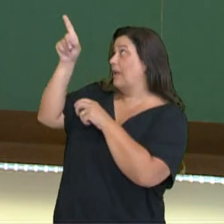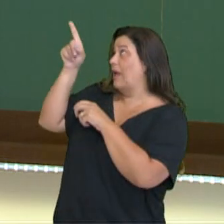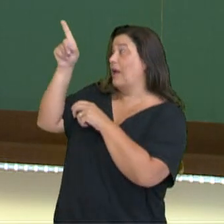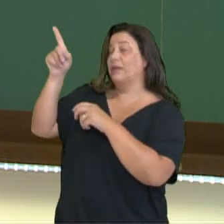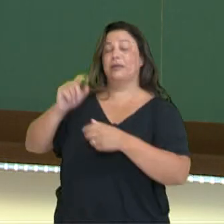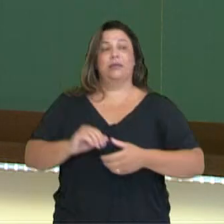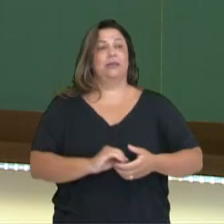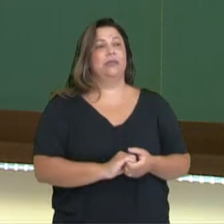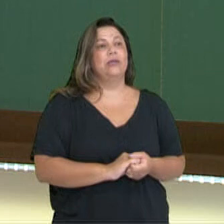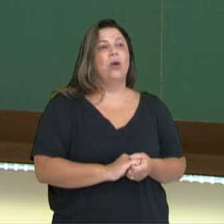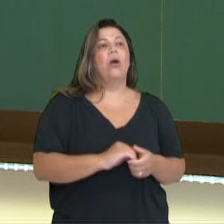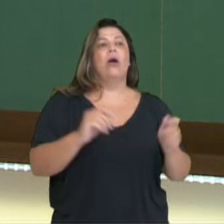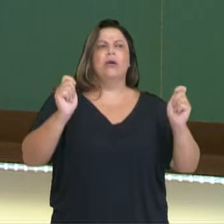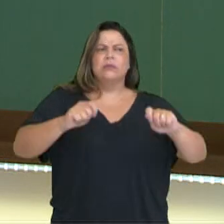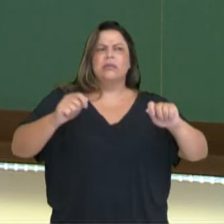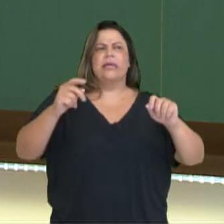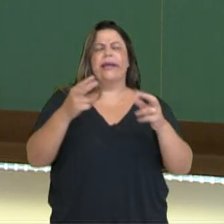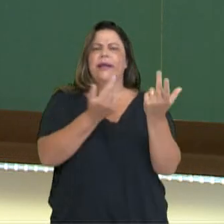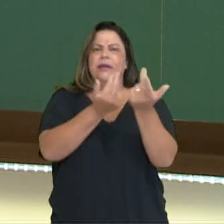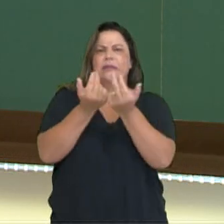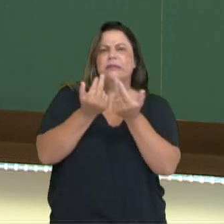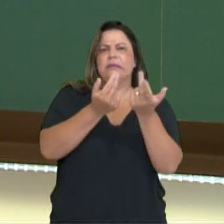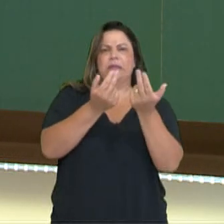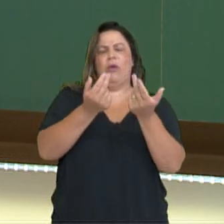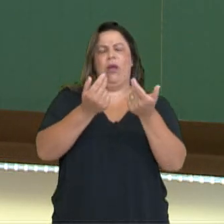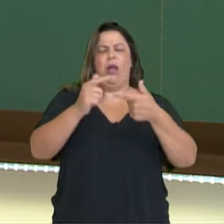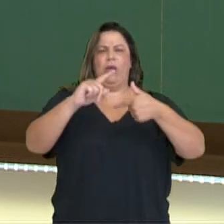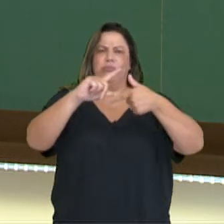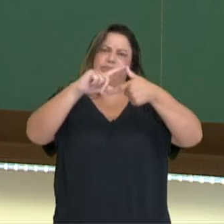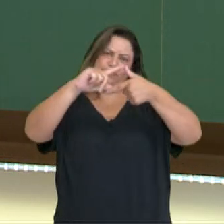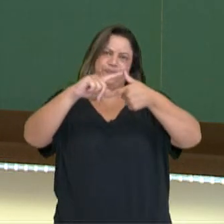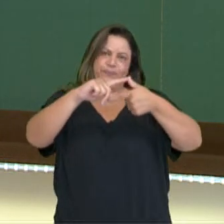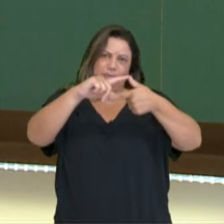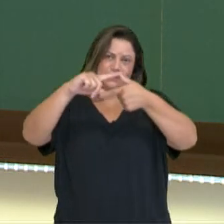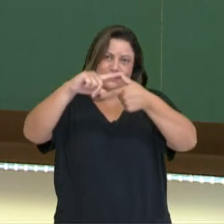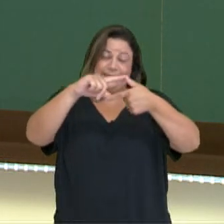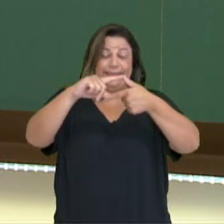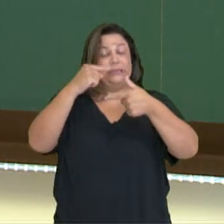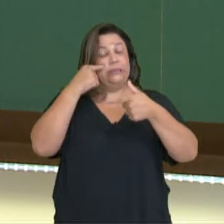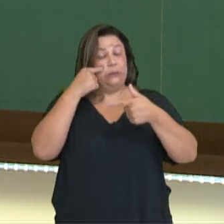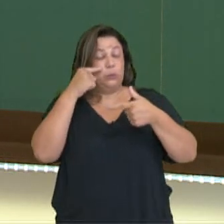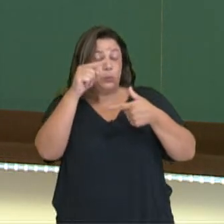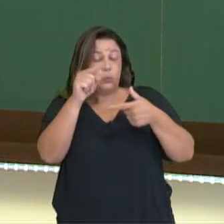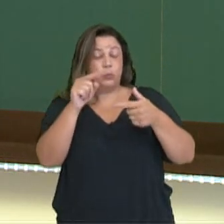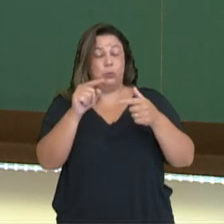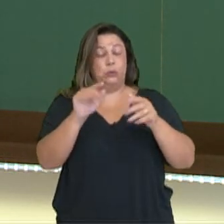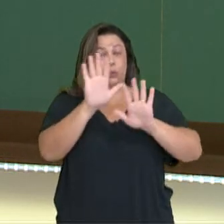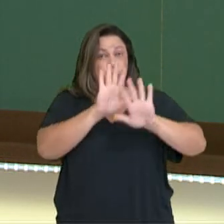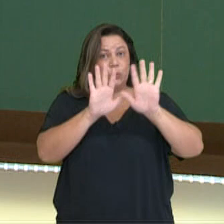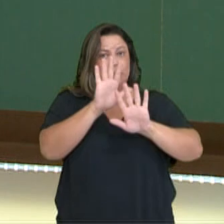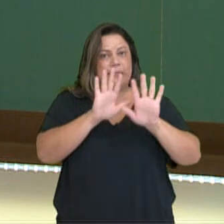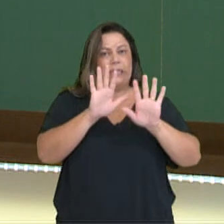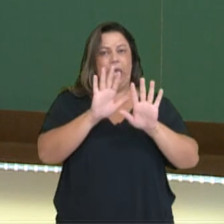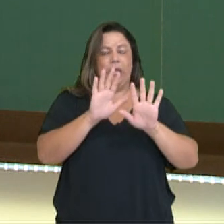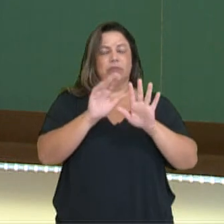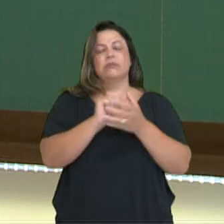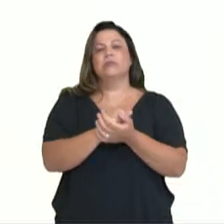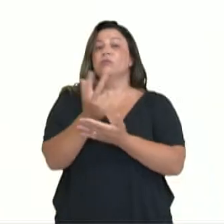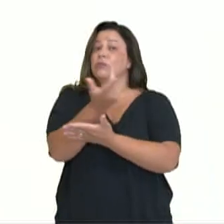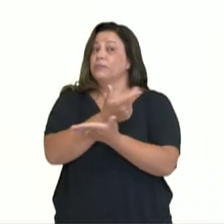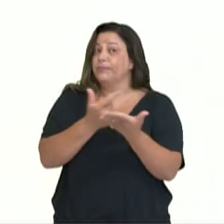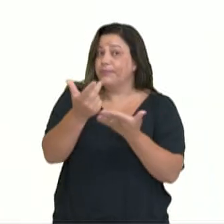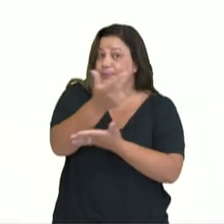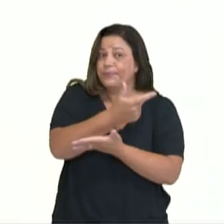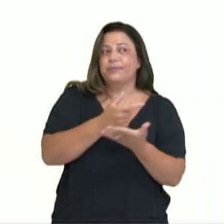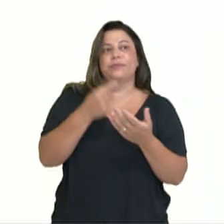parecida com a ideia do retângulo, só que do lado ele é inclinadinho, então é isso que eu tenho que tomar cuidado. No trapézio, não tem jeito, eu tenho que somar os